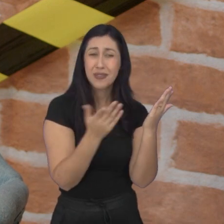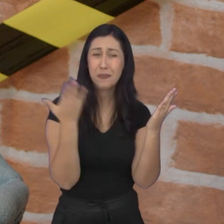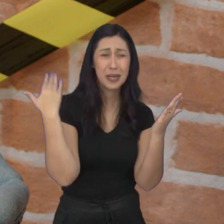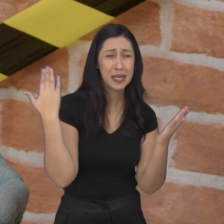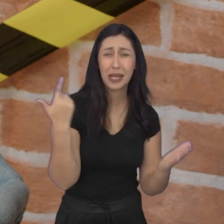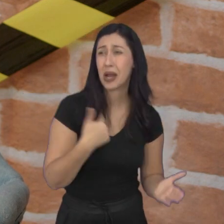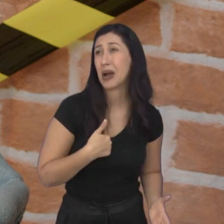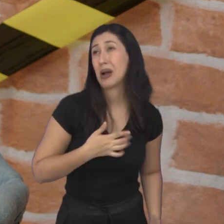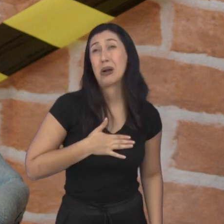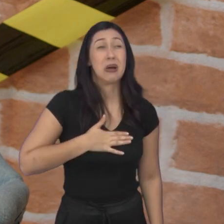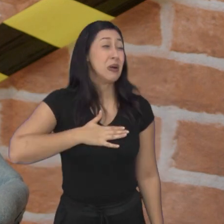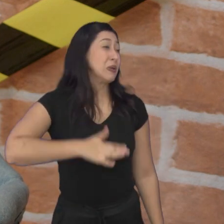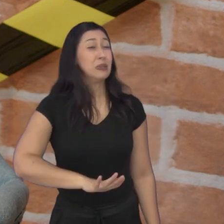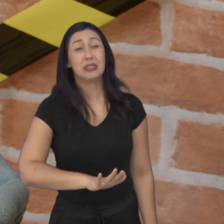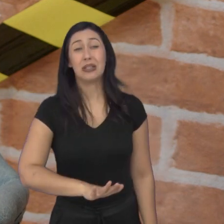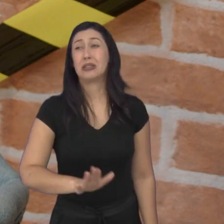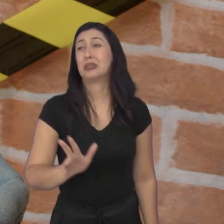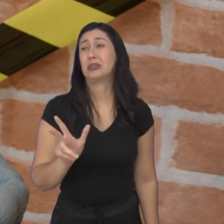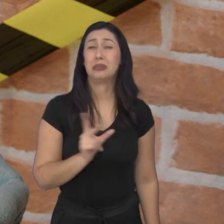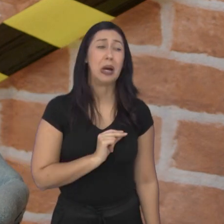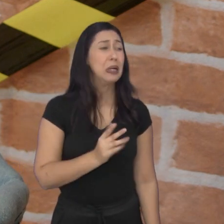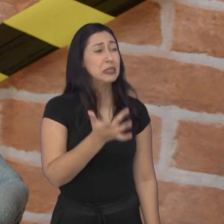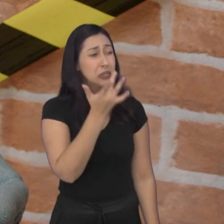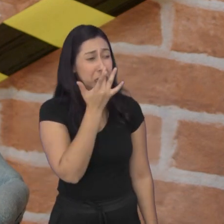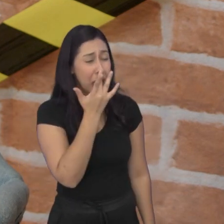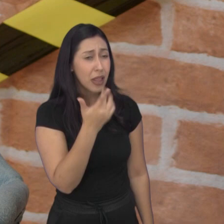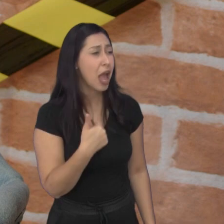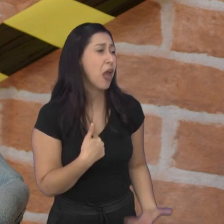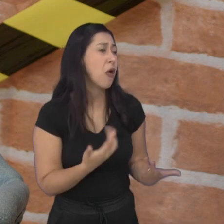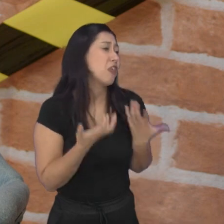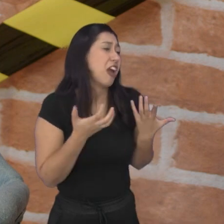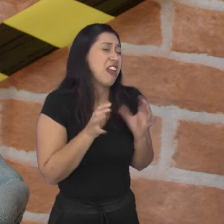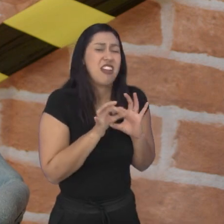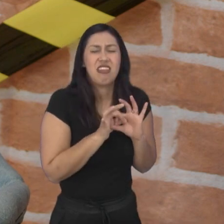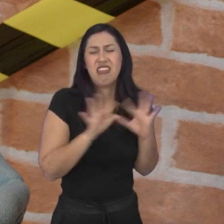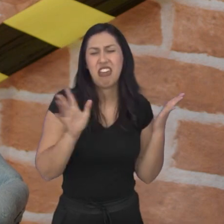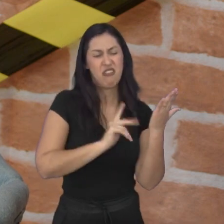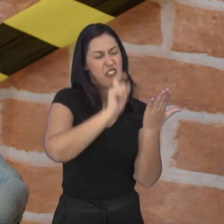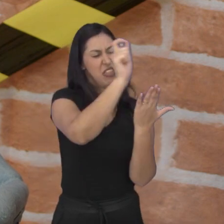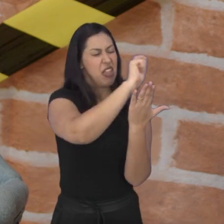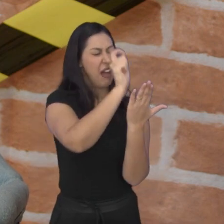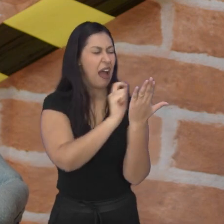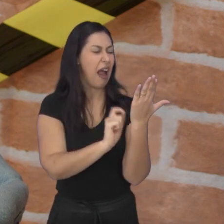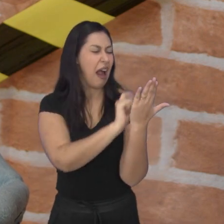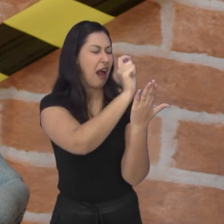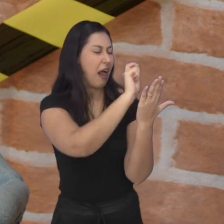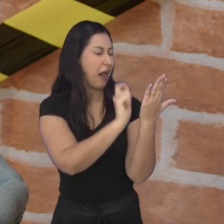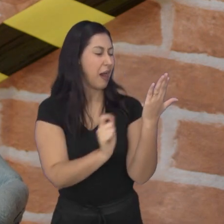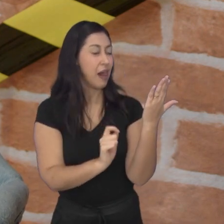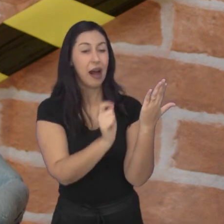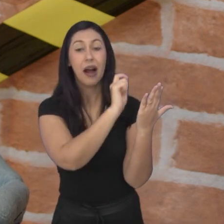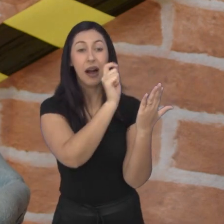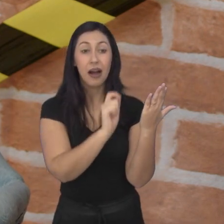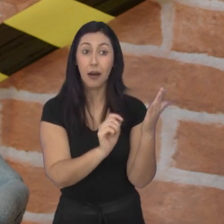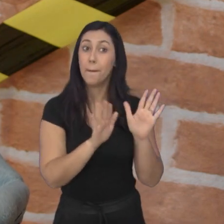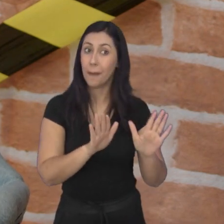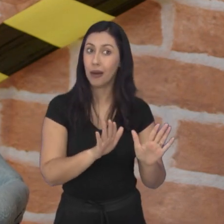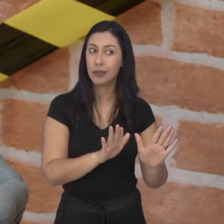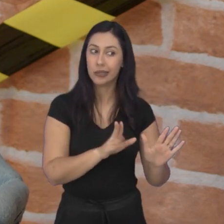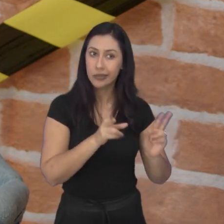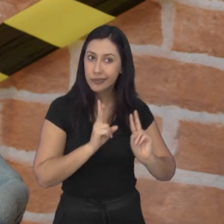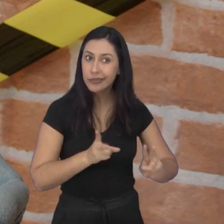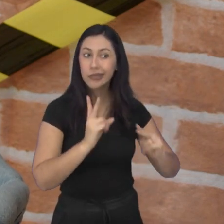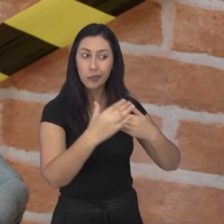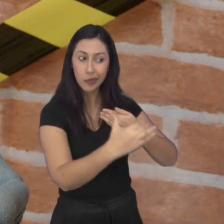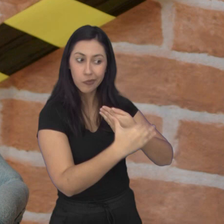achava terrível, achava péssimo, achava que a coisa mais legal era você fazer tudo desproporcional e ir desenhando de qualquer jeito, e ele dava um